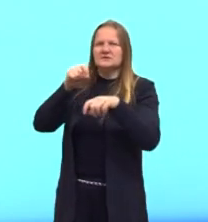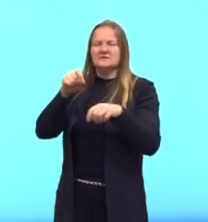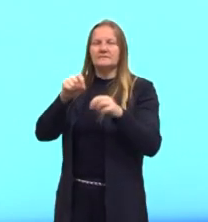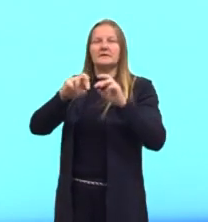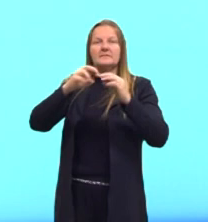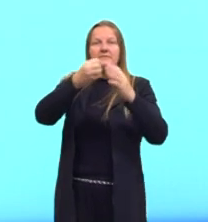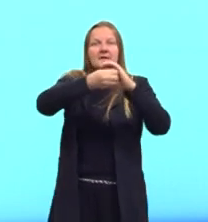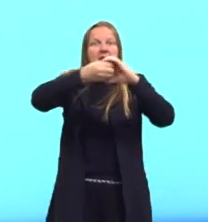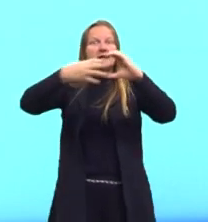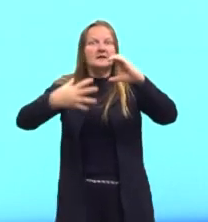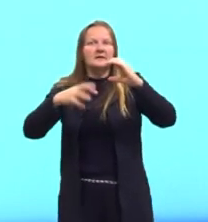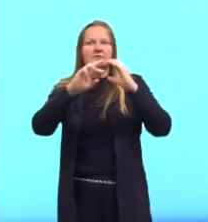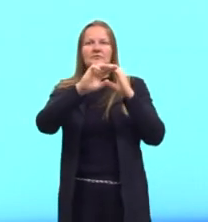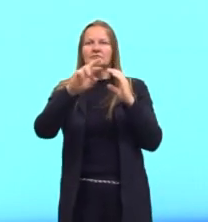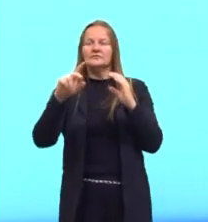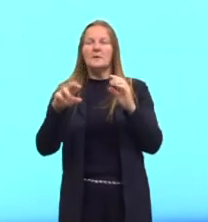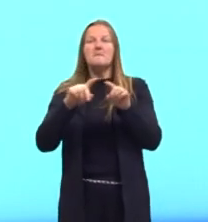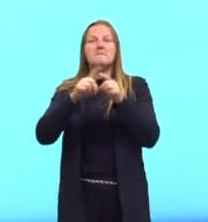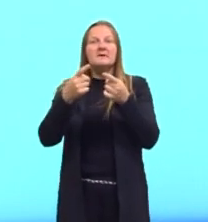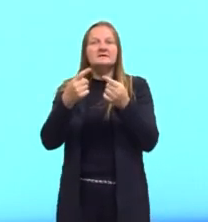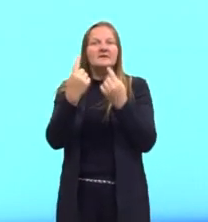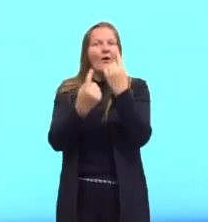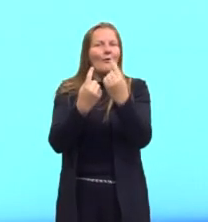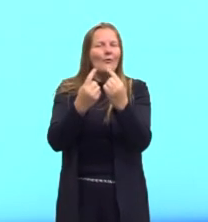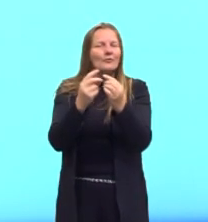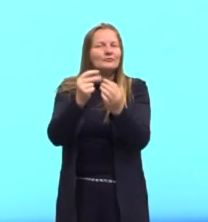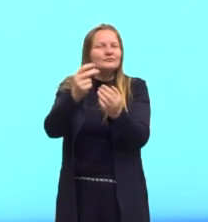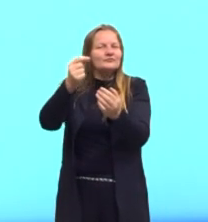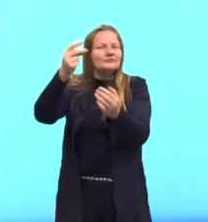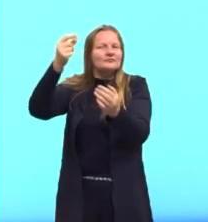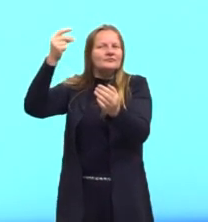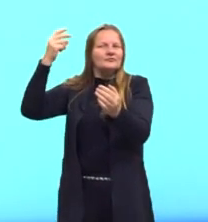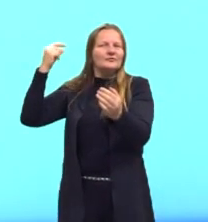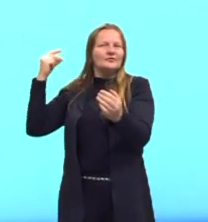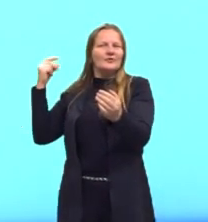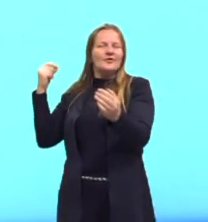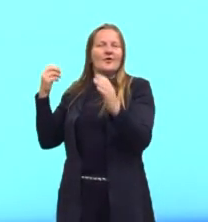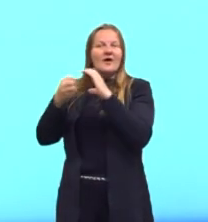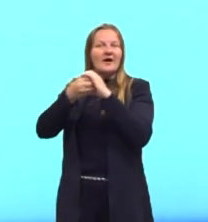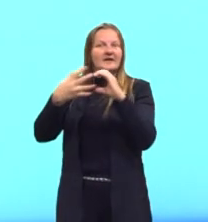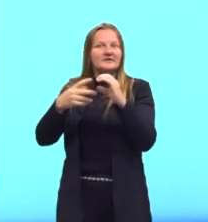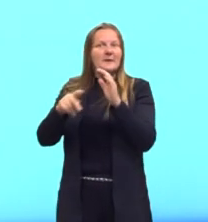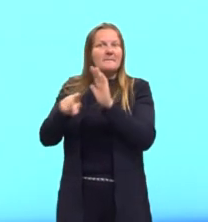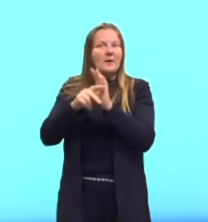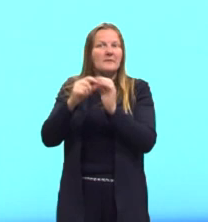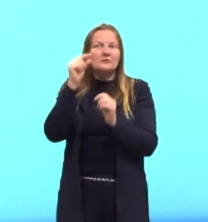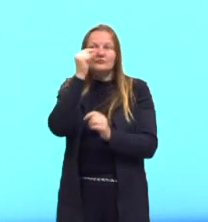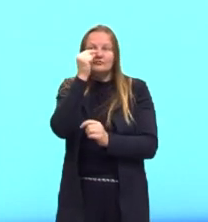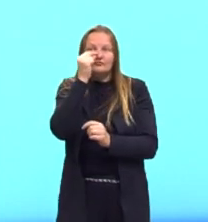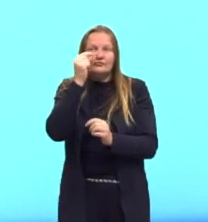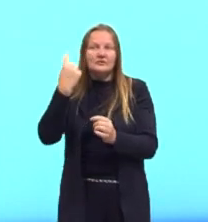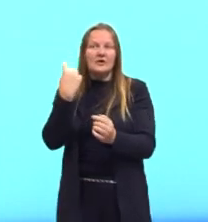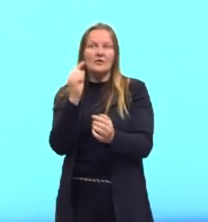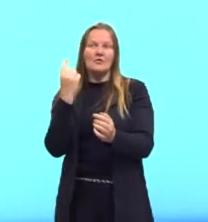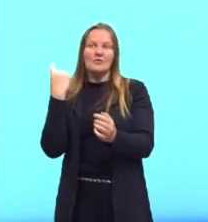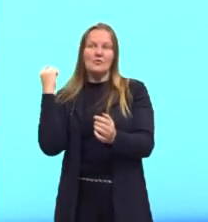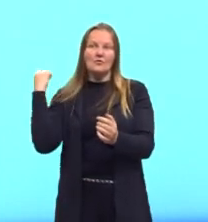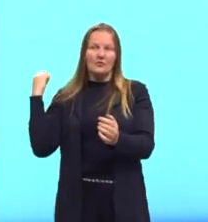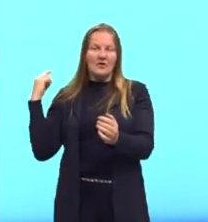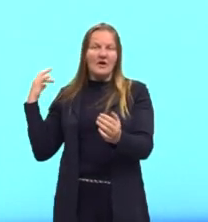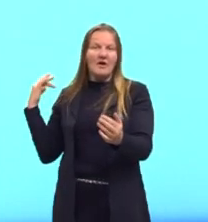o que semelhanças do seu ancestral aqui nesse caso é um roedor um